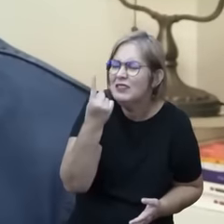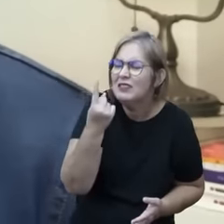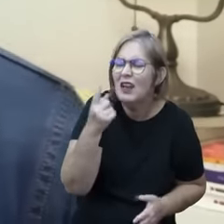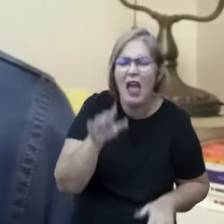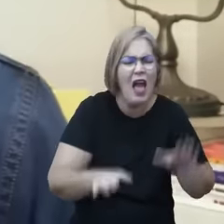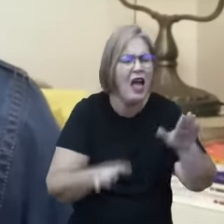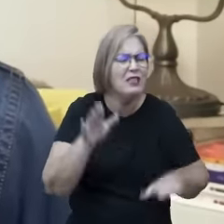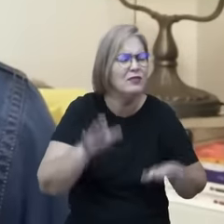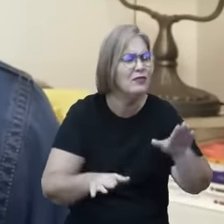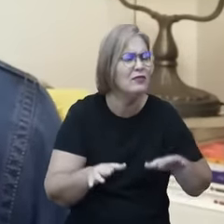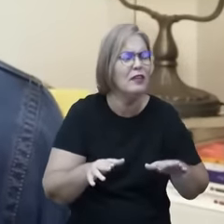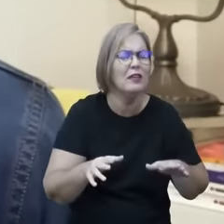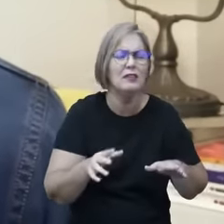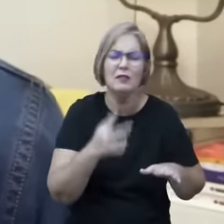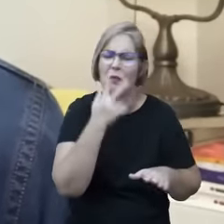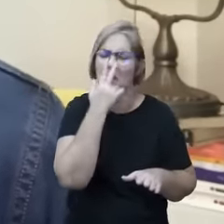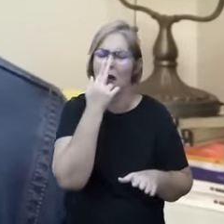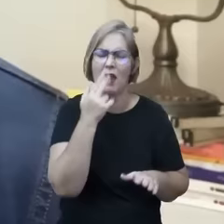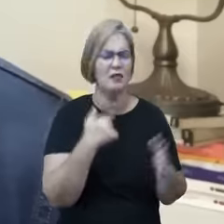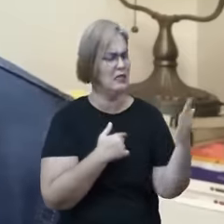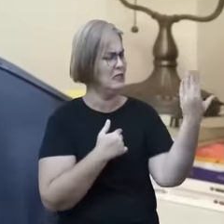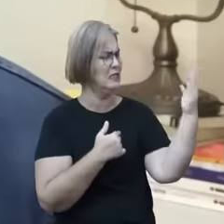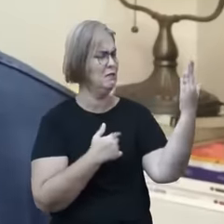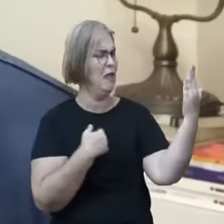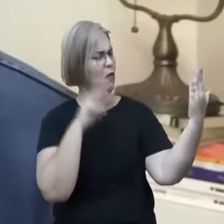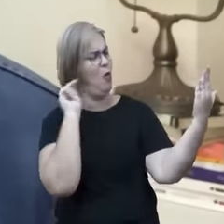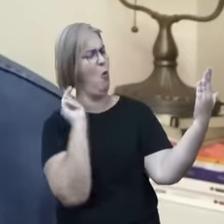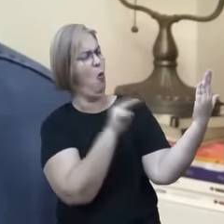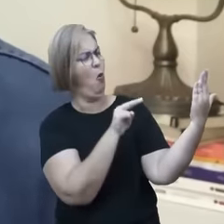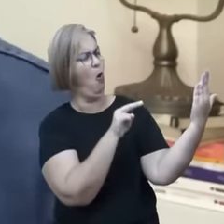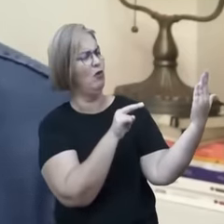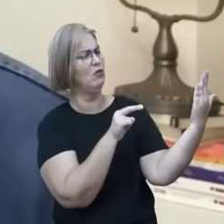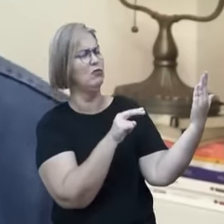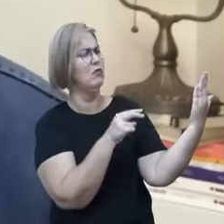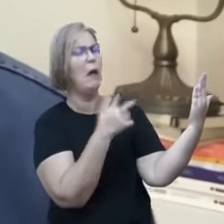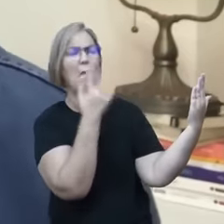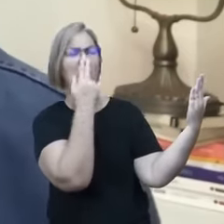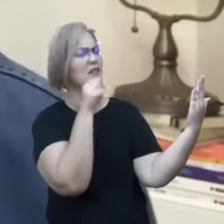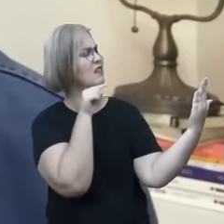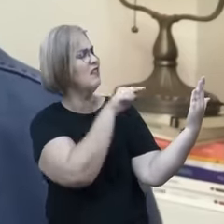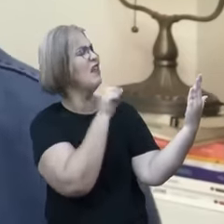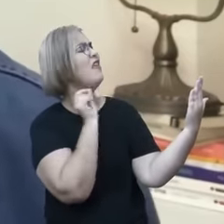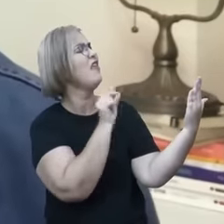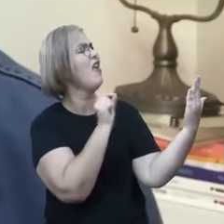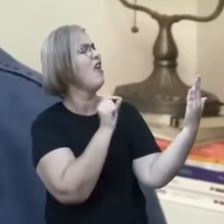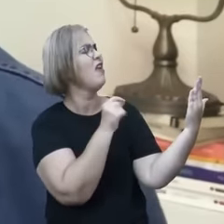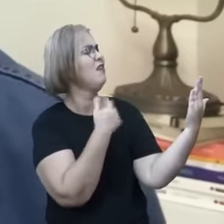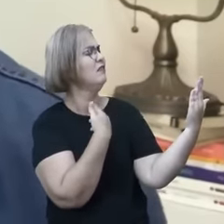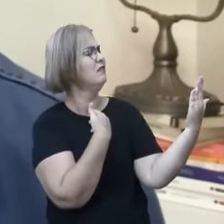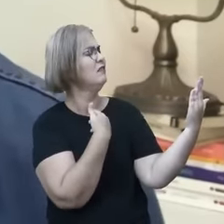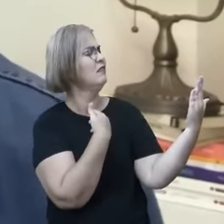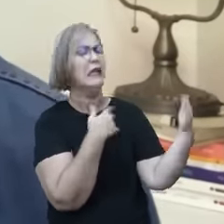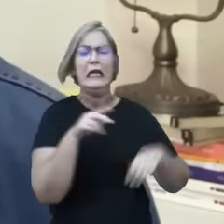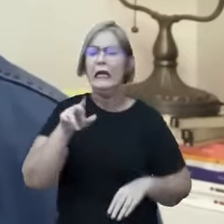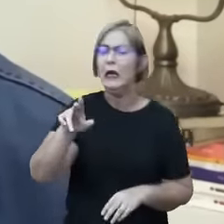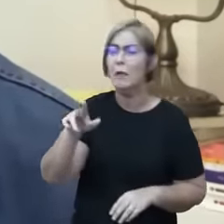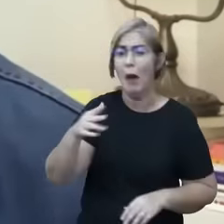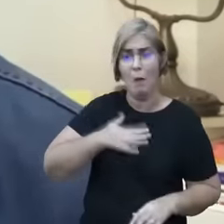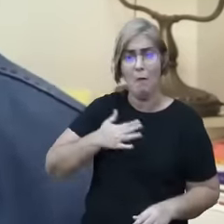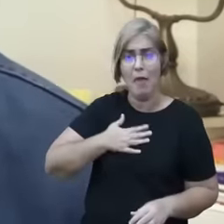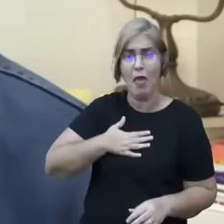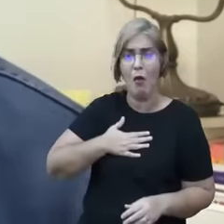ao nosso encontro num espelho. O irmão familiar e, no entanto, inquietante que encontramos em nossas próprias